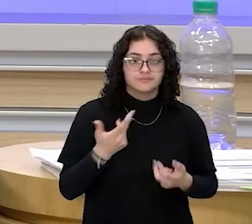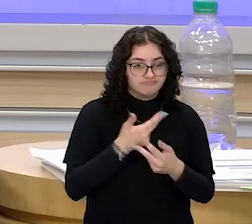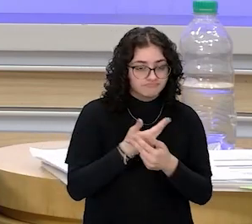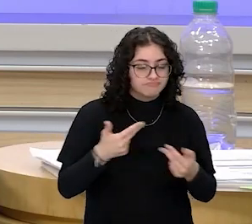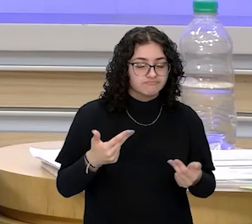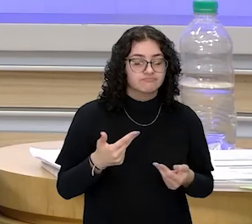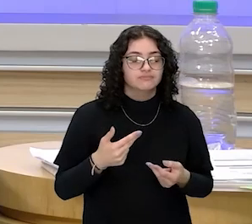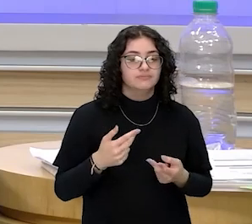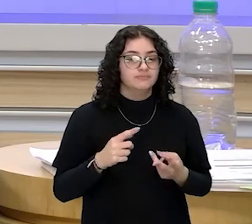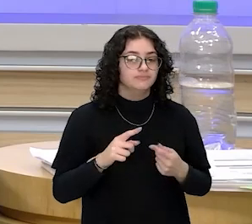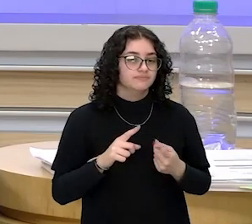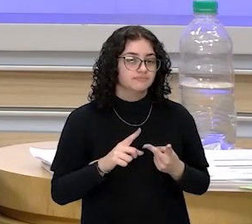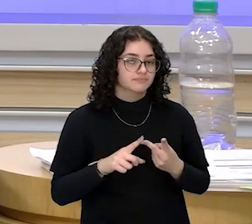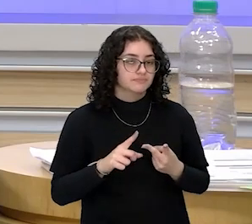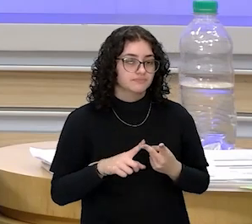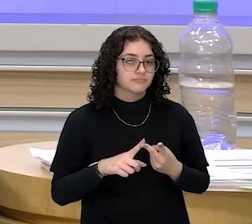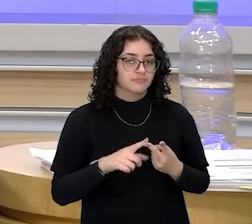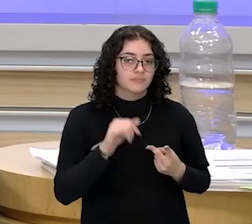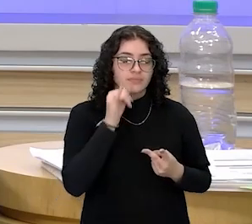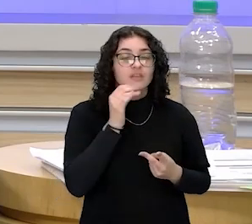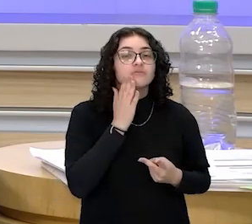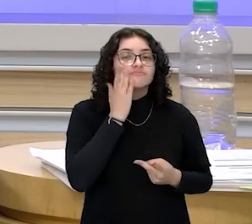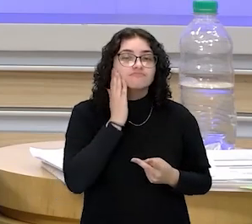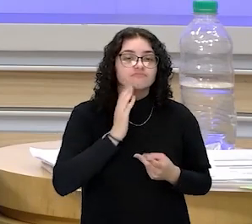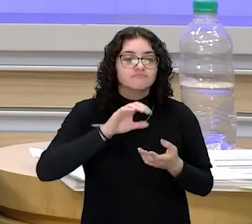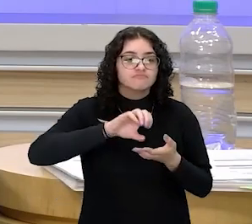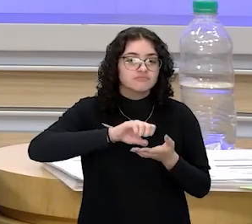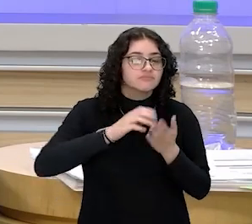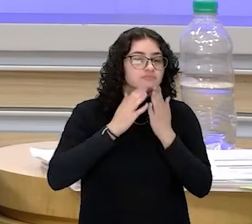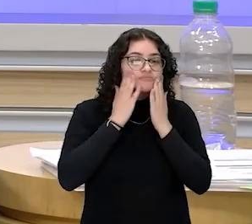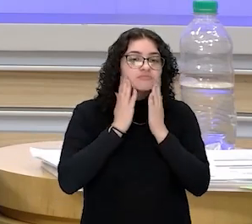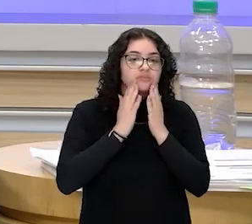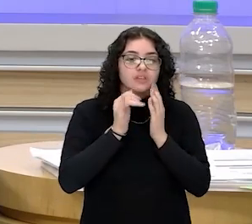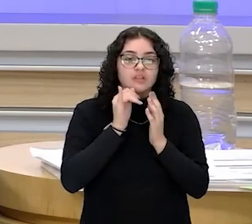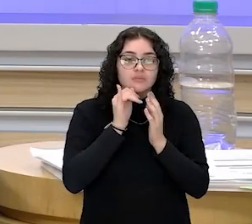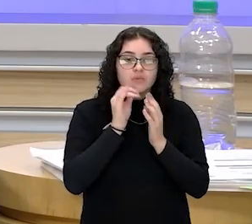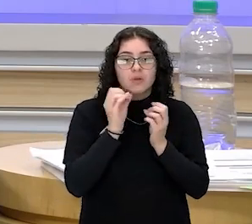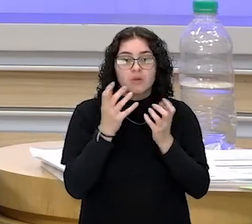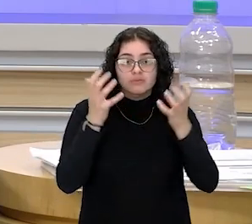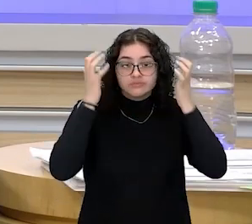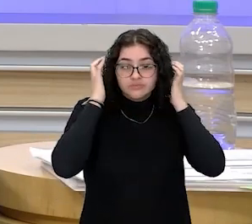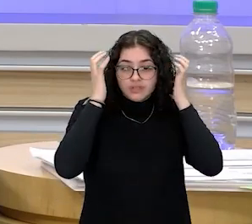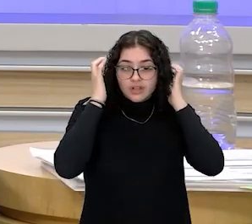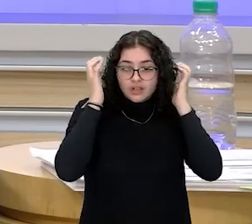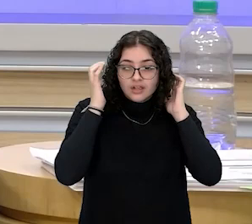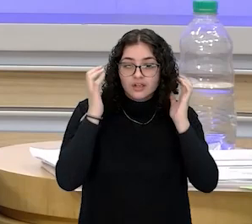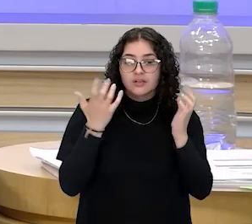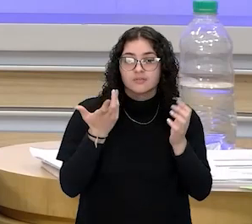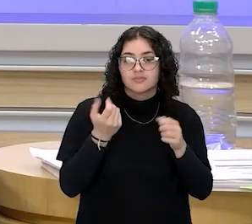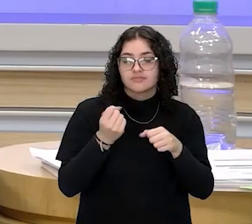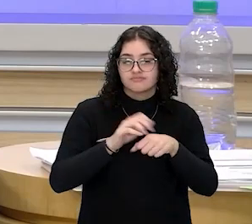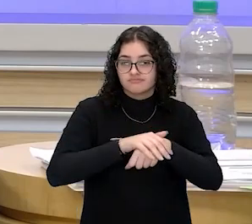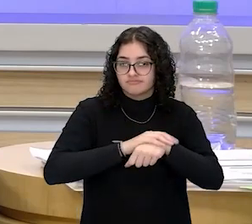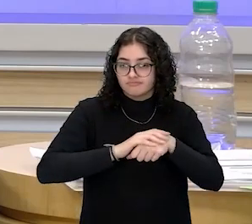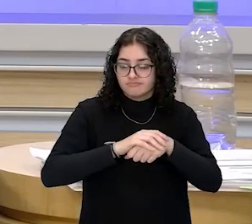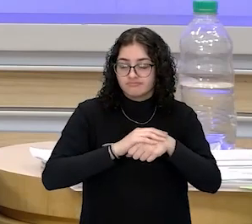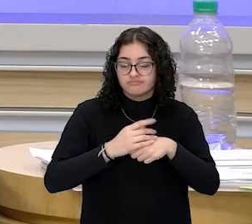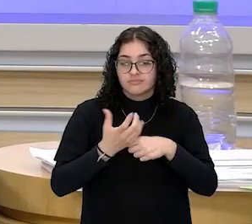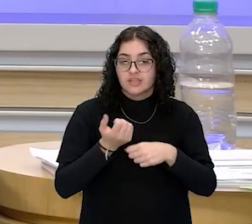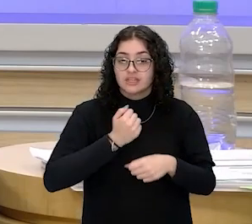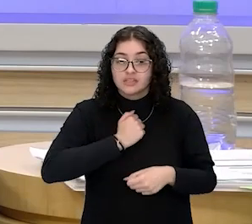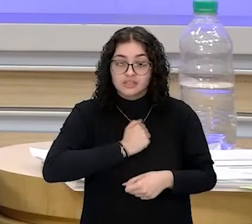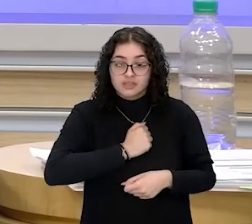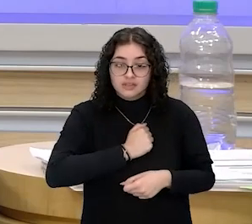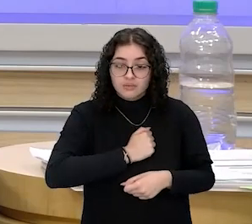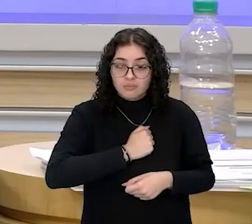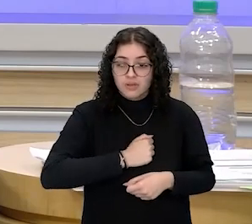substâncias que a gente vai passar na pele, por exemplo, shampoo, tá certo? Cremes,